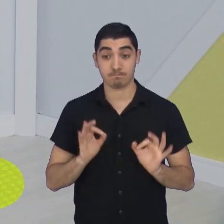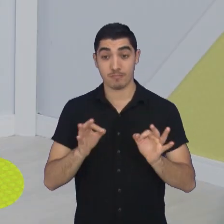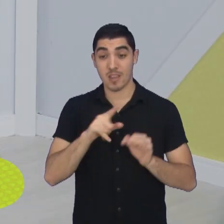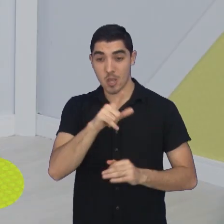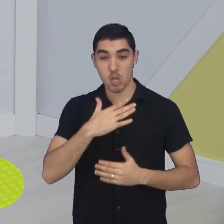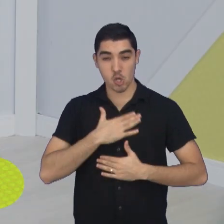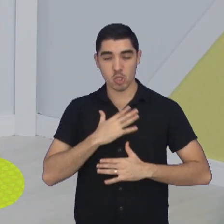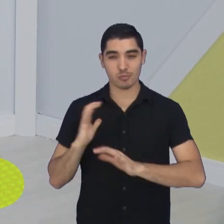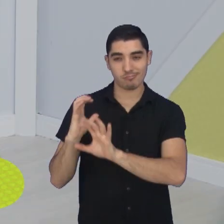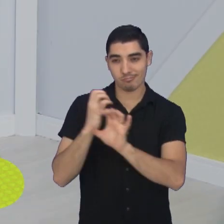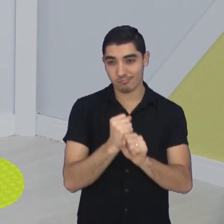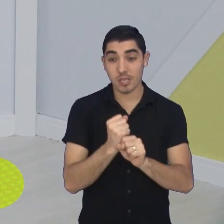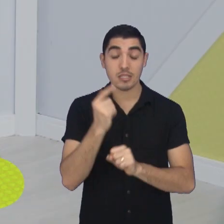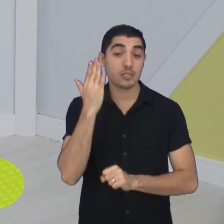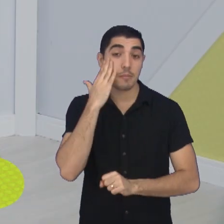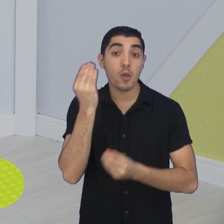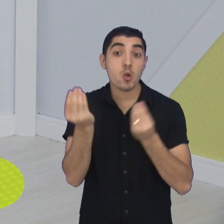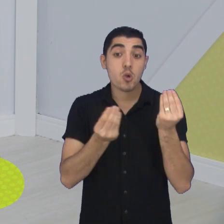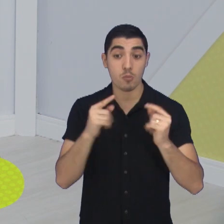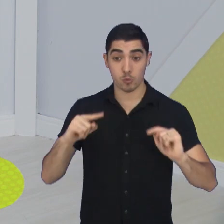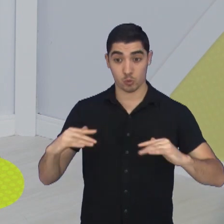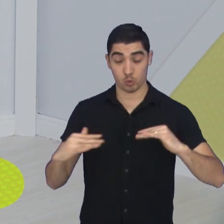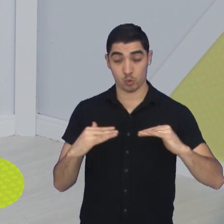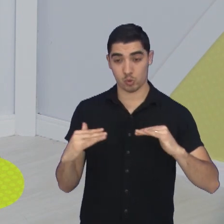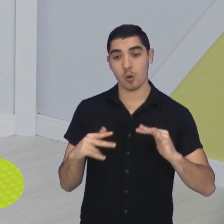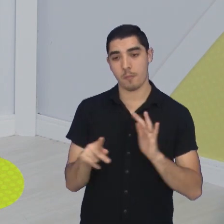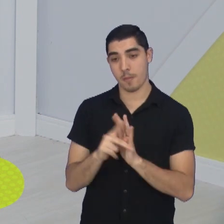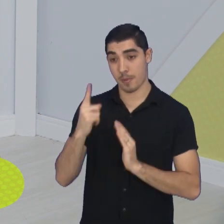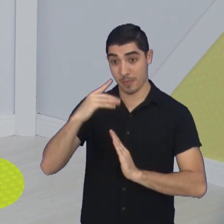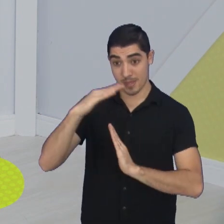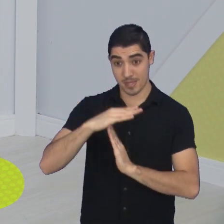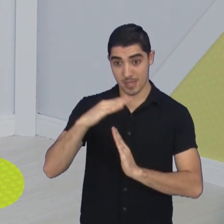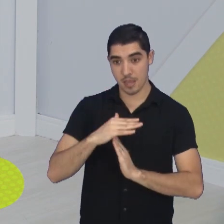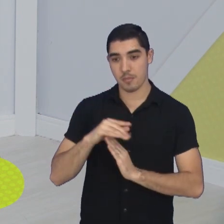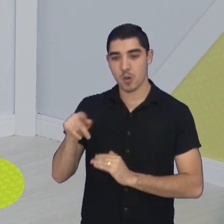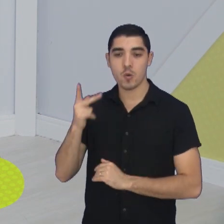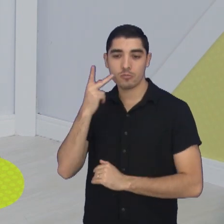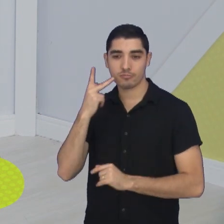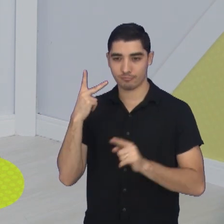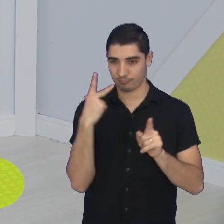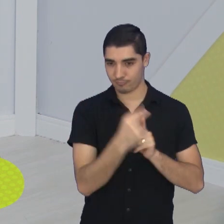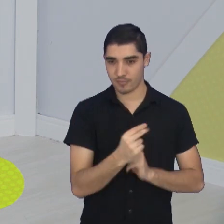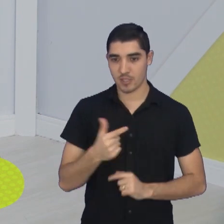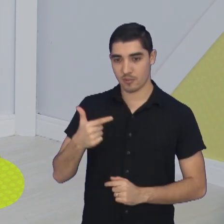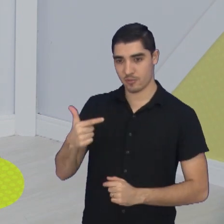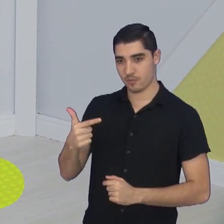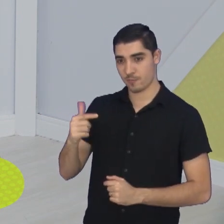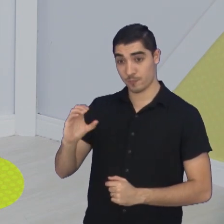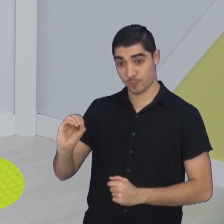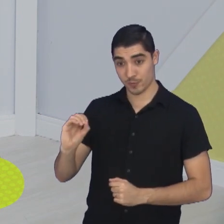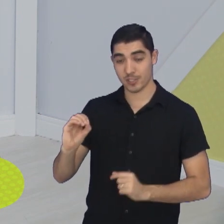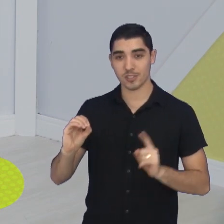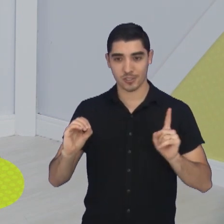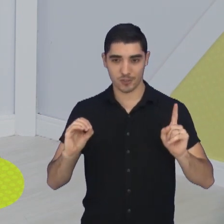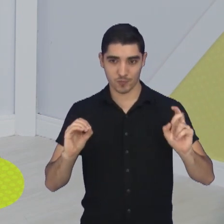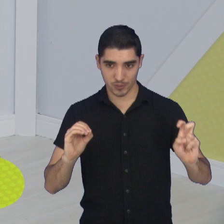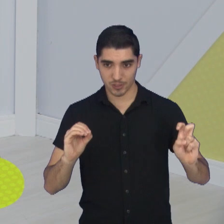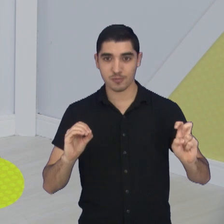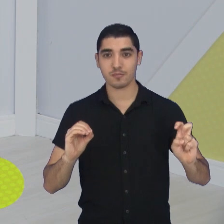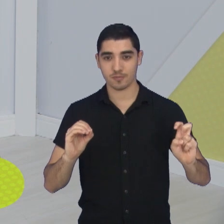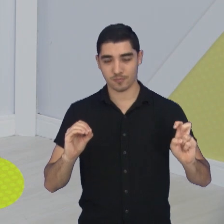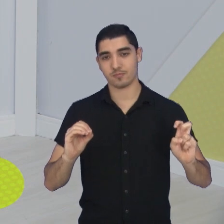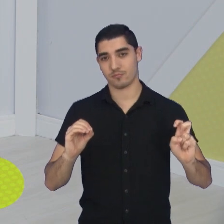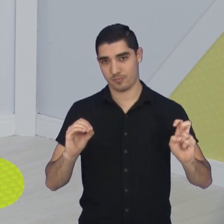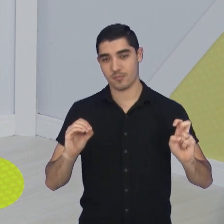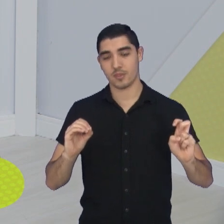gosta de números, só para você ter uma ideia da dinâmica, como foi a partida. Primeiro quarto vencido pelo Ceará, 20-15, ou pelo Fortaleza Ceará, né? Primeiro